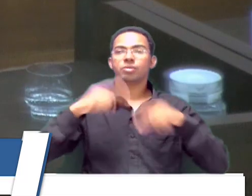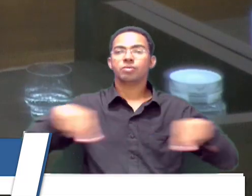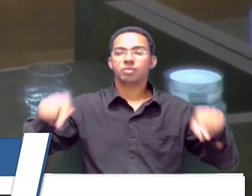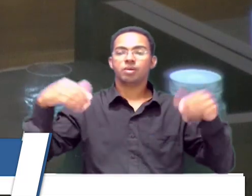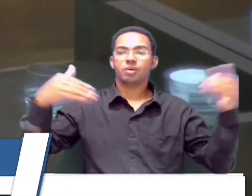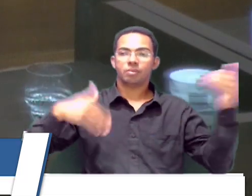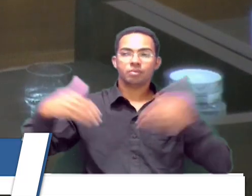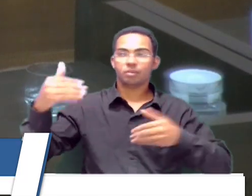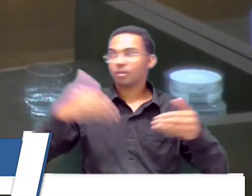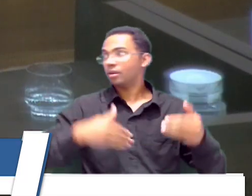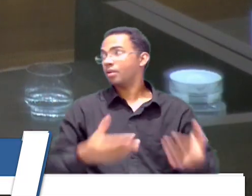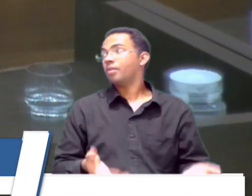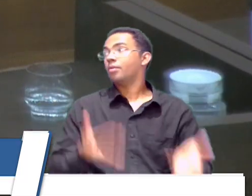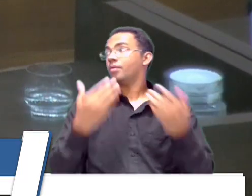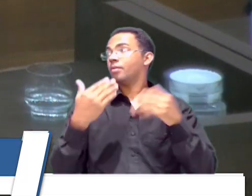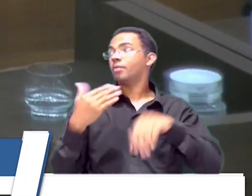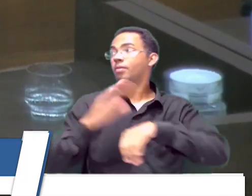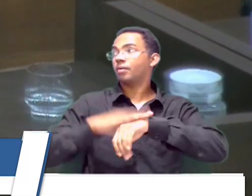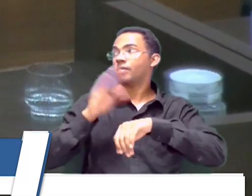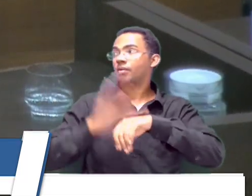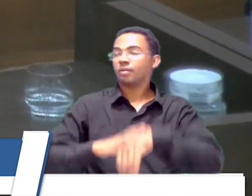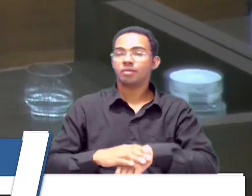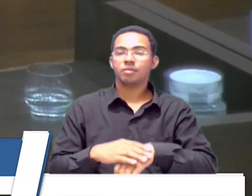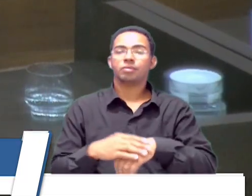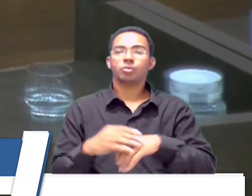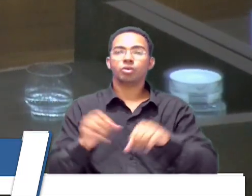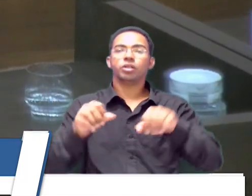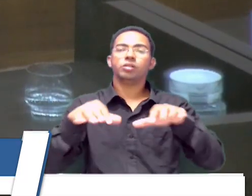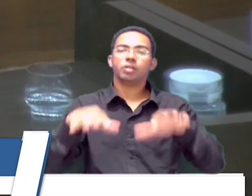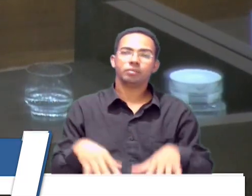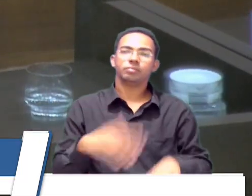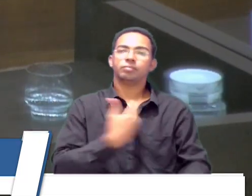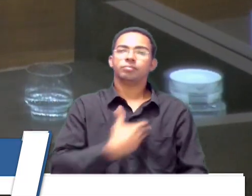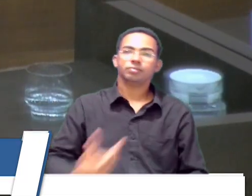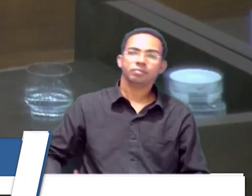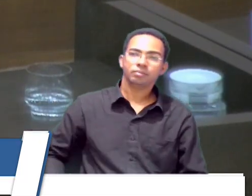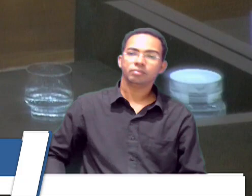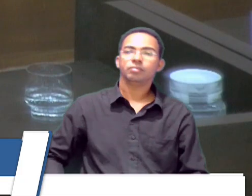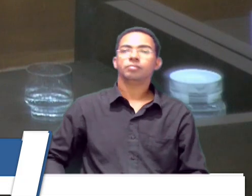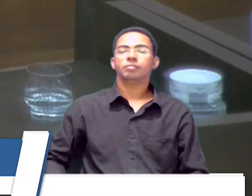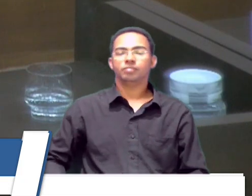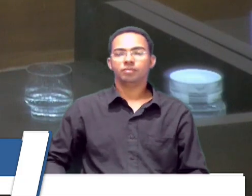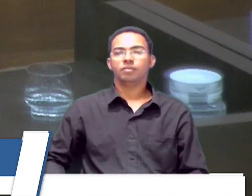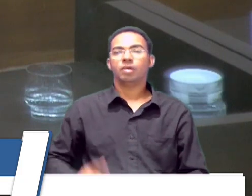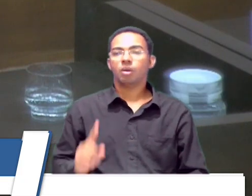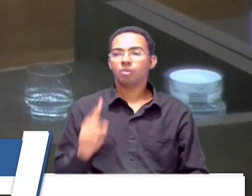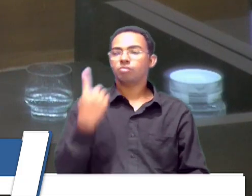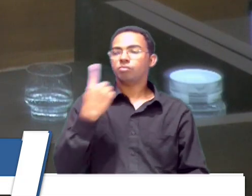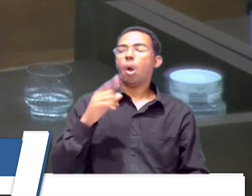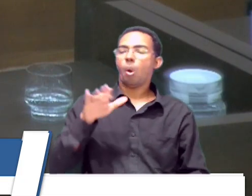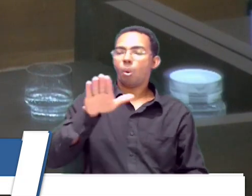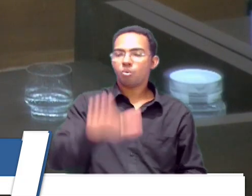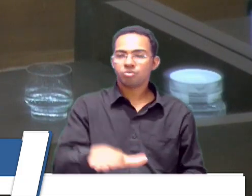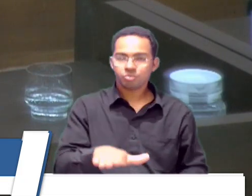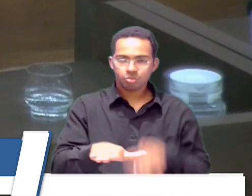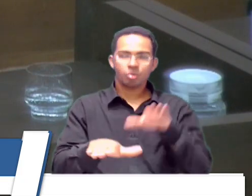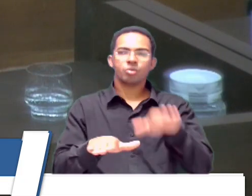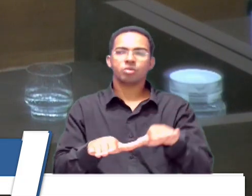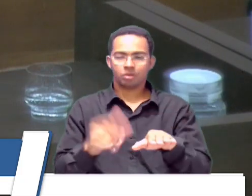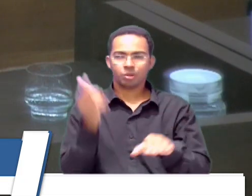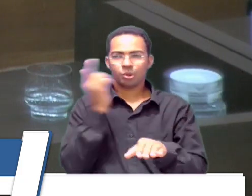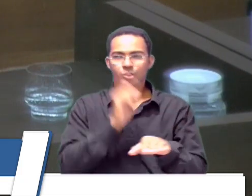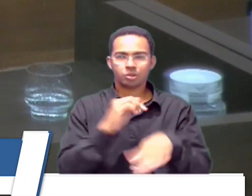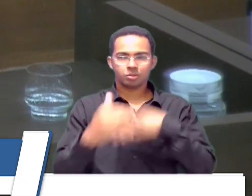e vamos fazer uma audiência pública muito bonita, que vai ser só o primeiro passo para a gente avançar